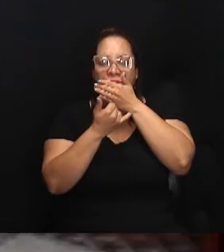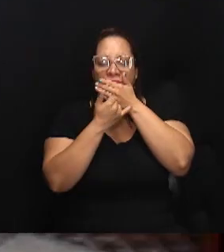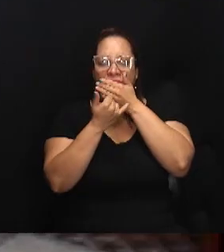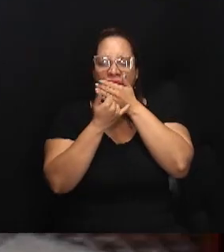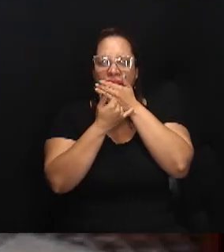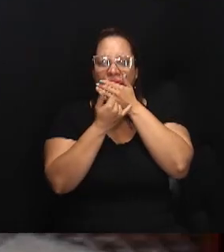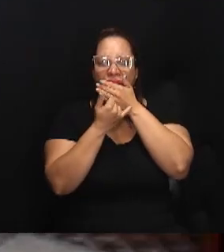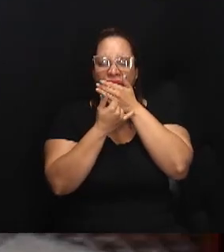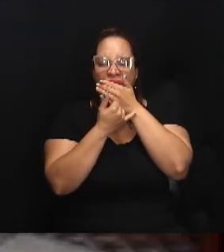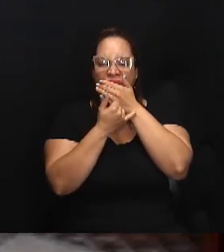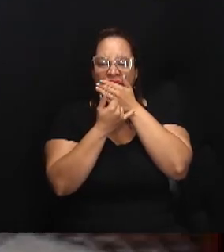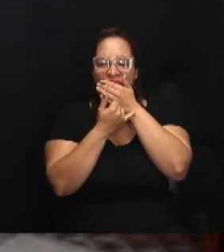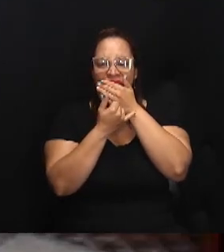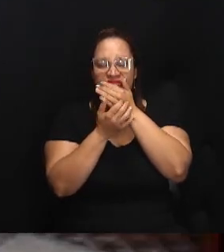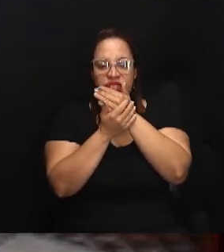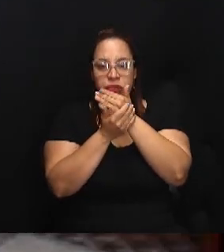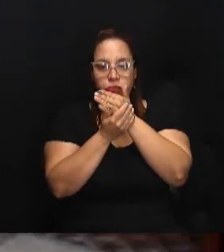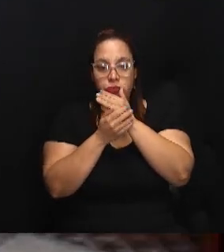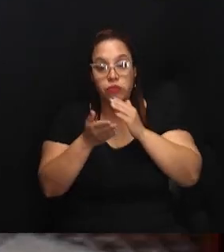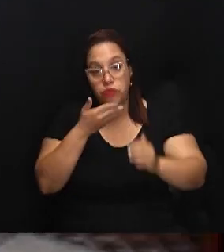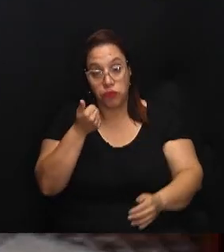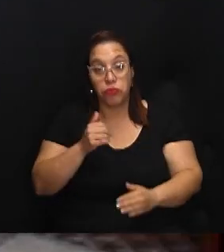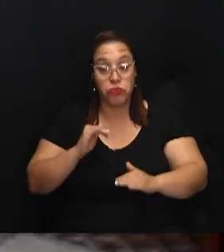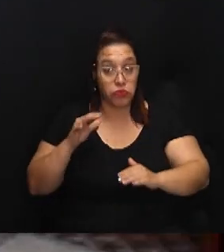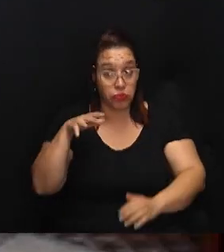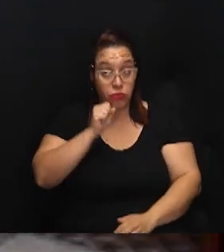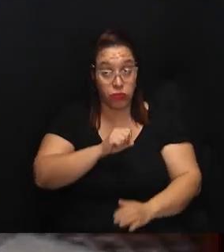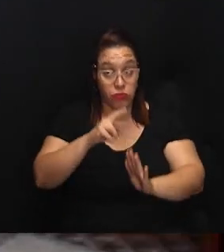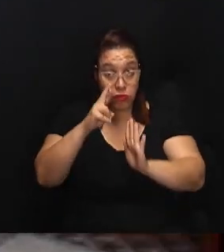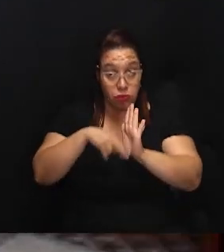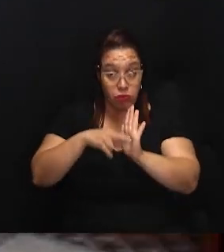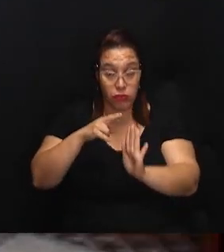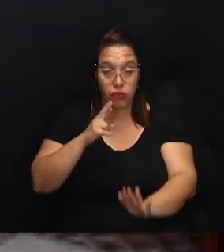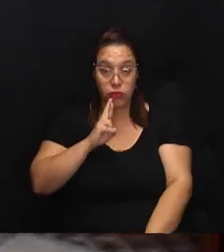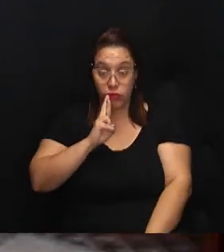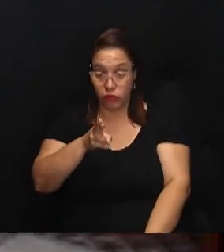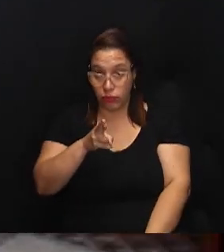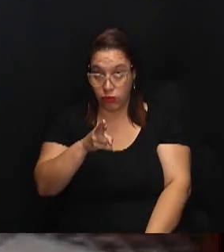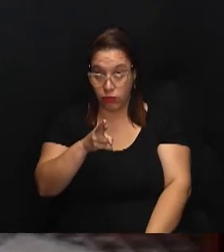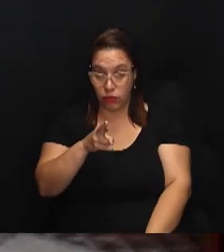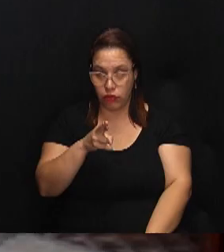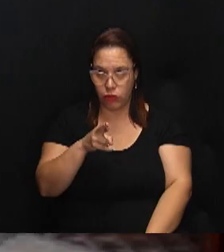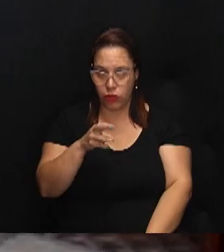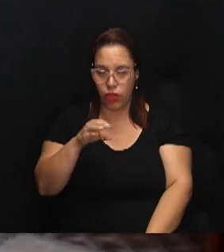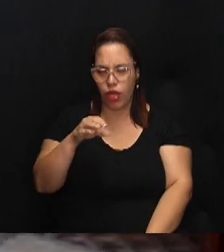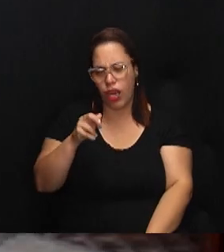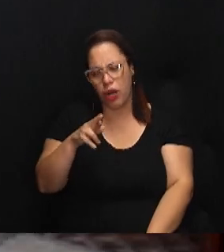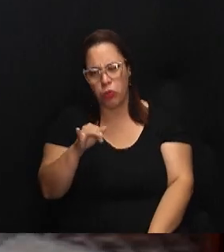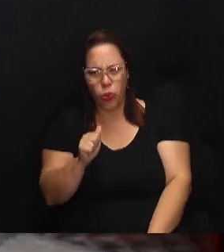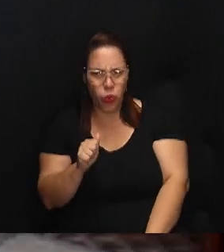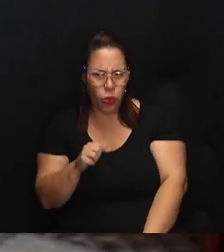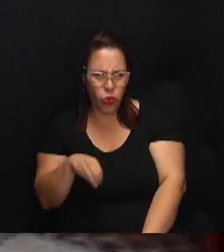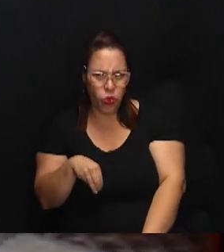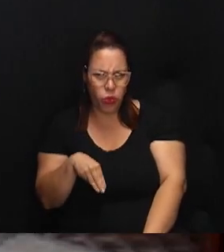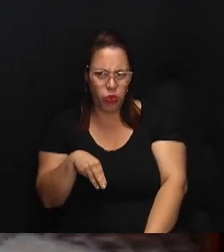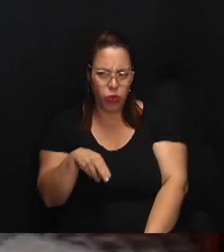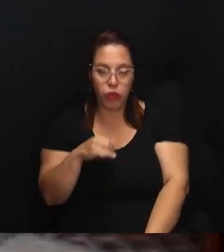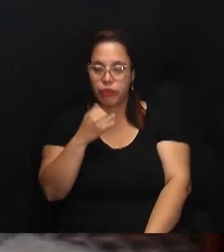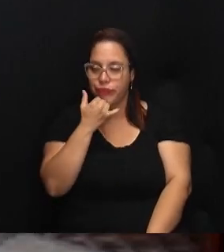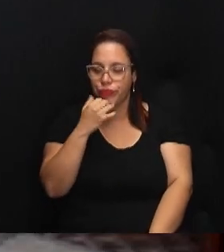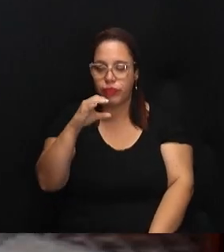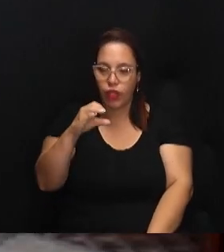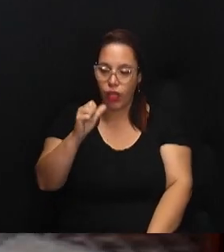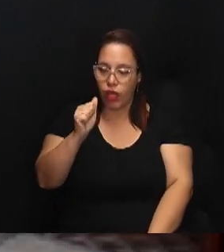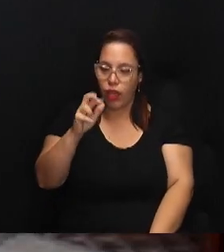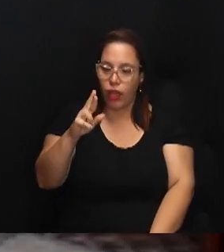que conseguia elaborar os dados melhor, mais rapidamente, inclusive os dados sobre quantidade de